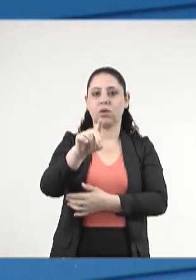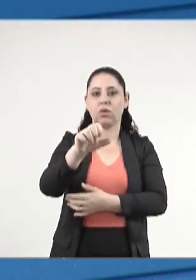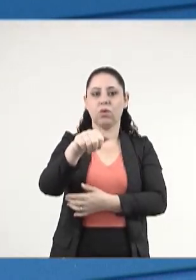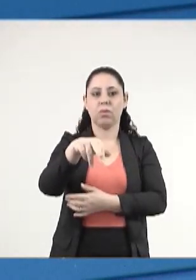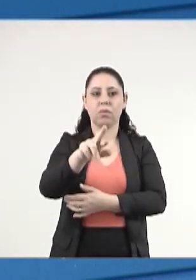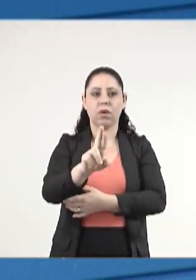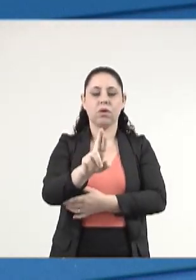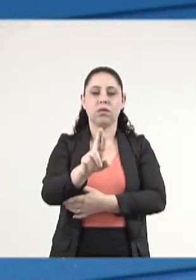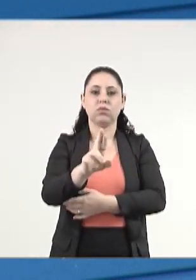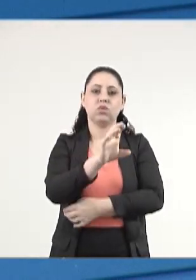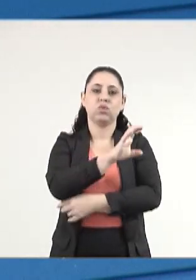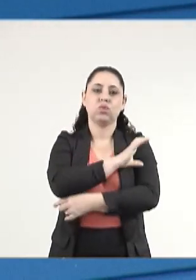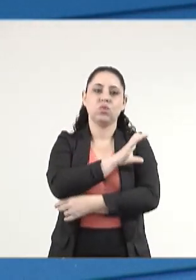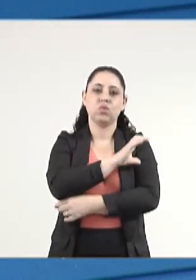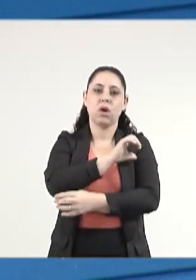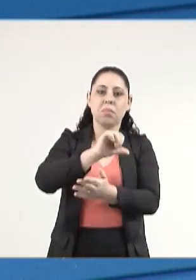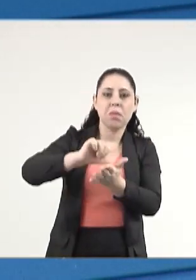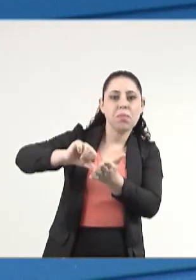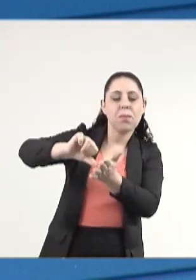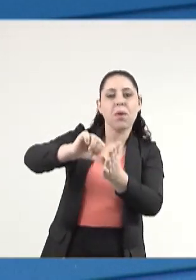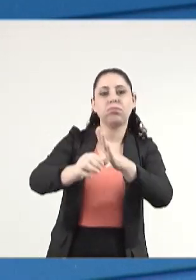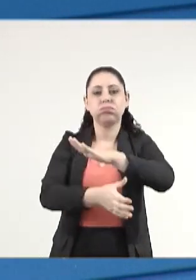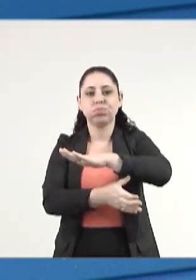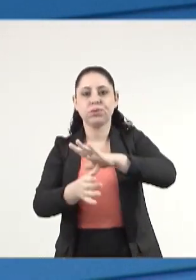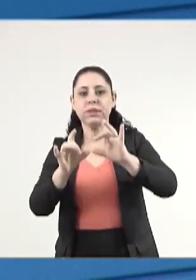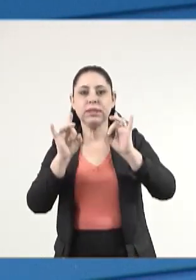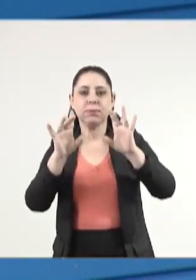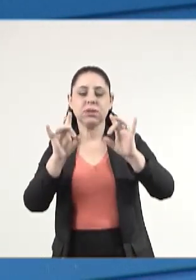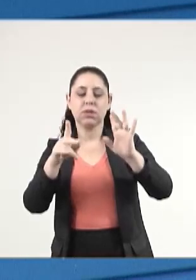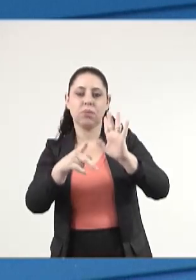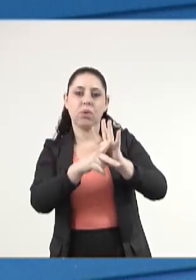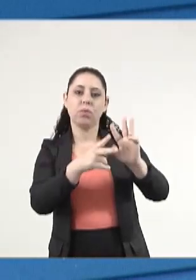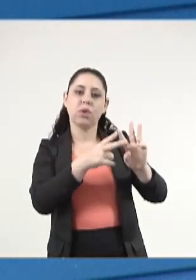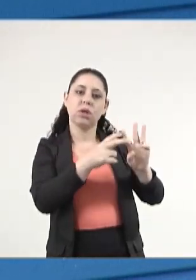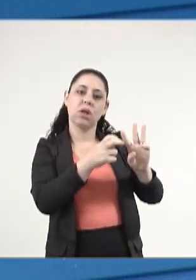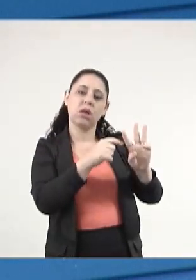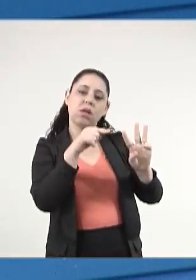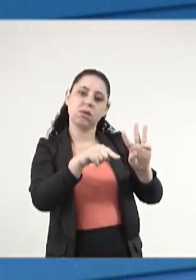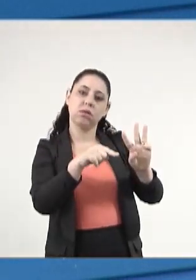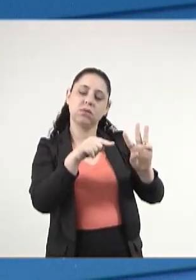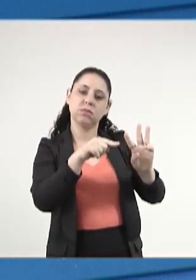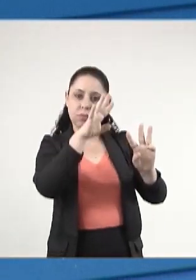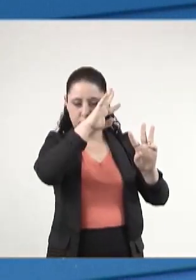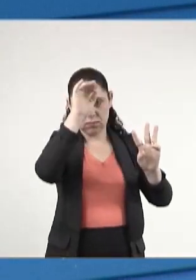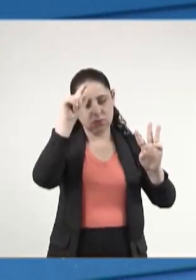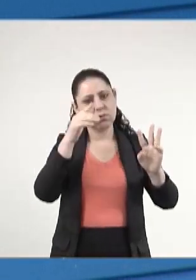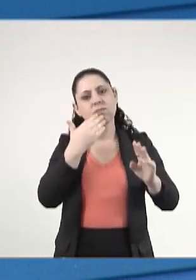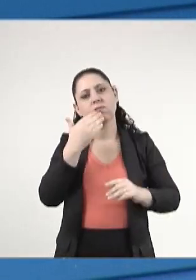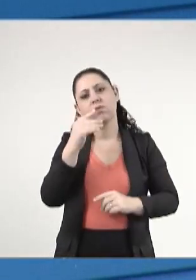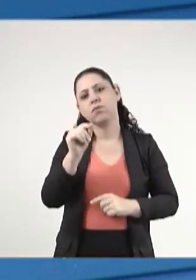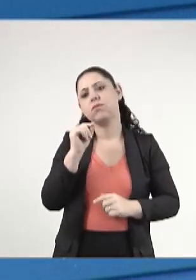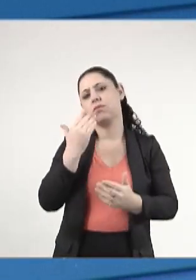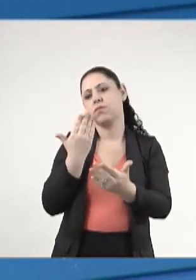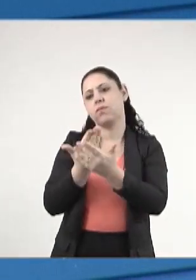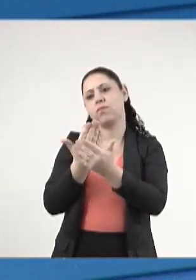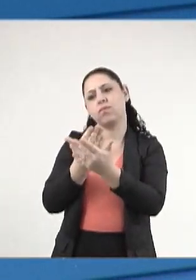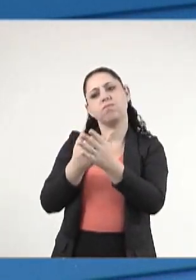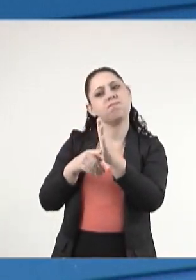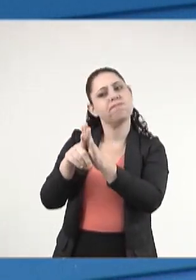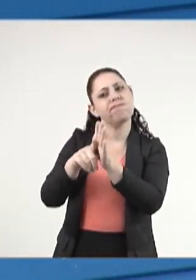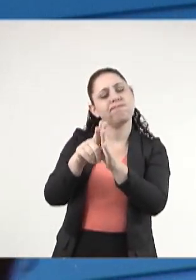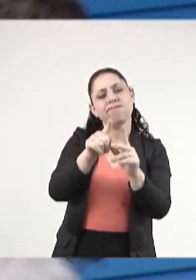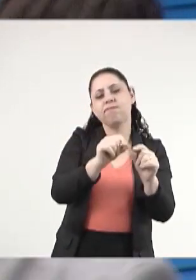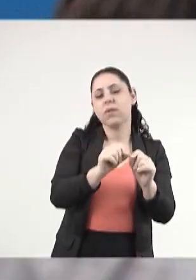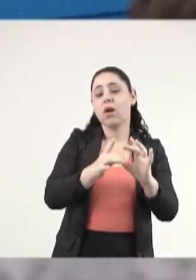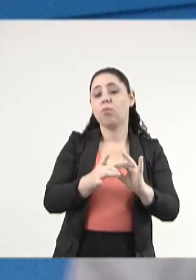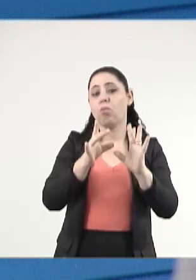Ferreira, coordenador do Distrito Sanitário Especial Indígena de Mato Grosso do Sul, solicitando estudos no sentido